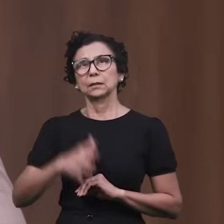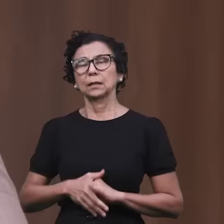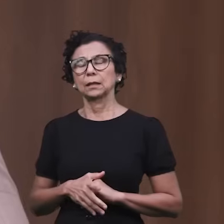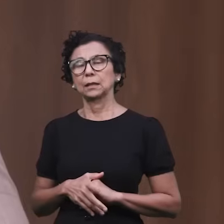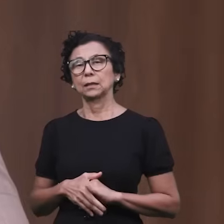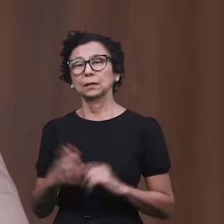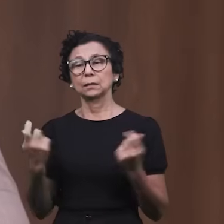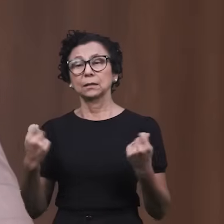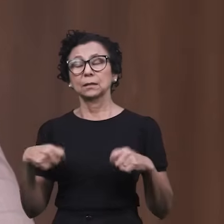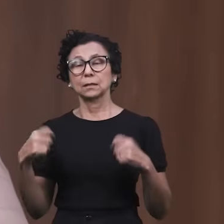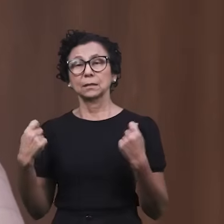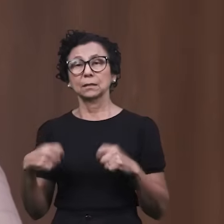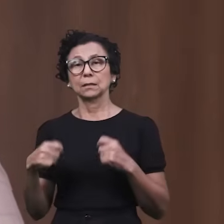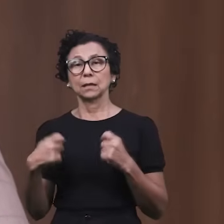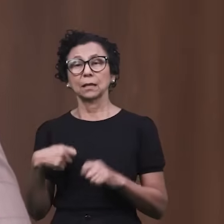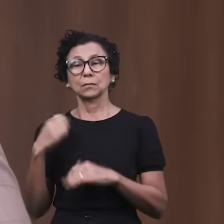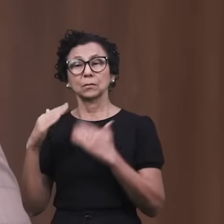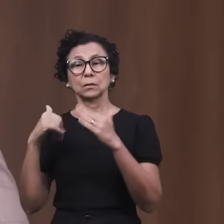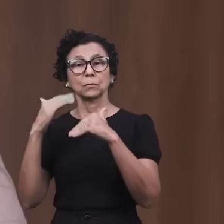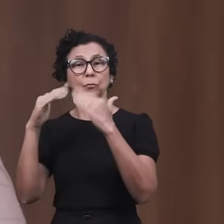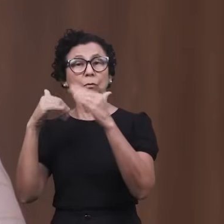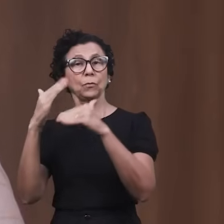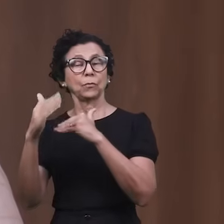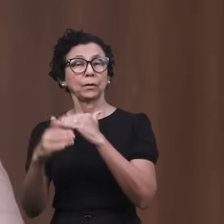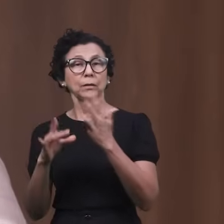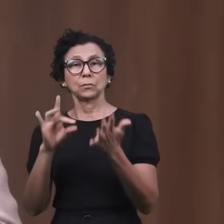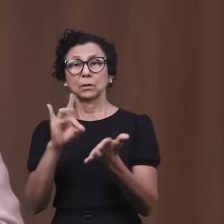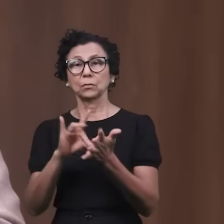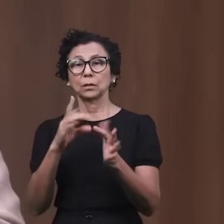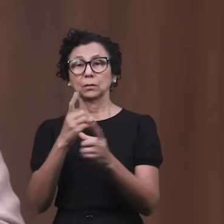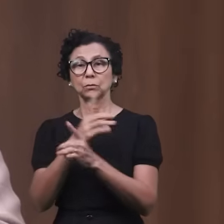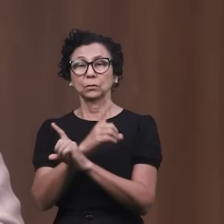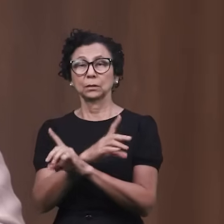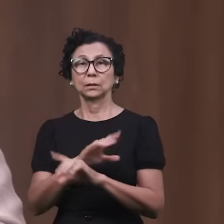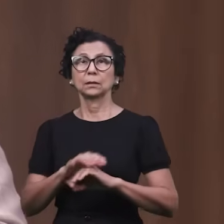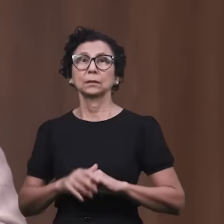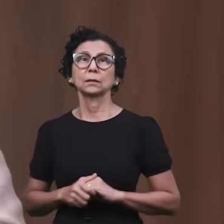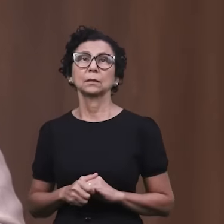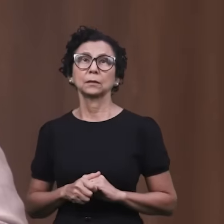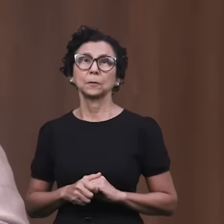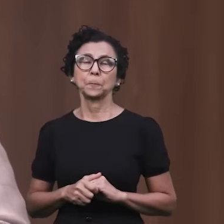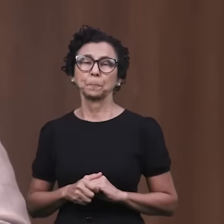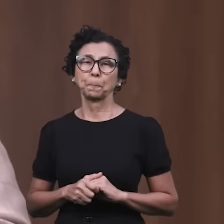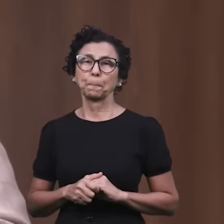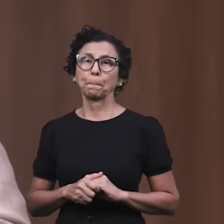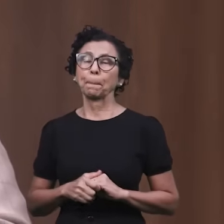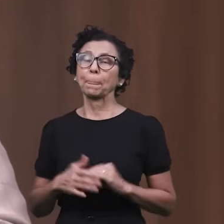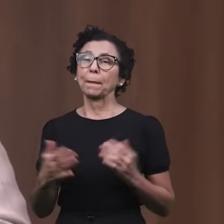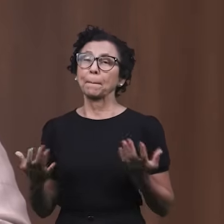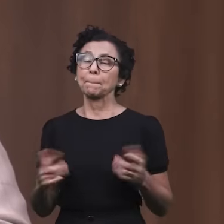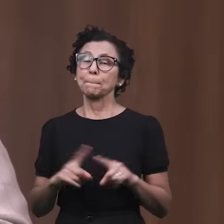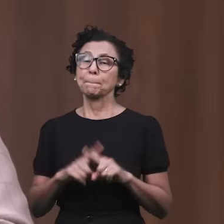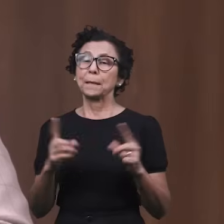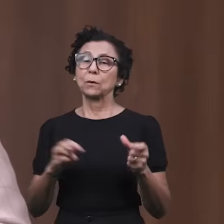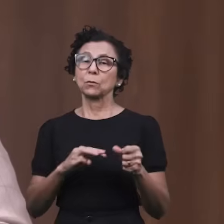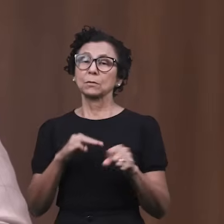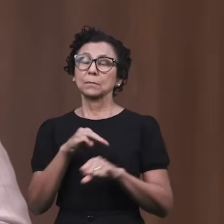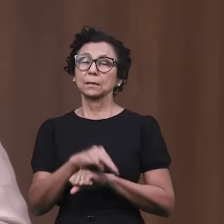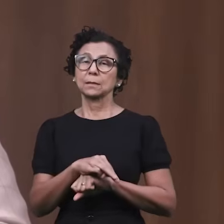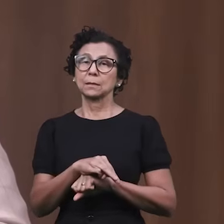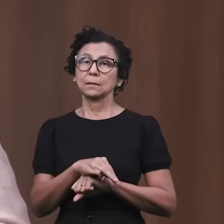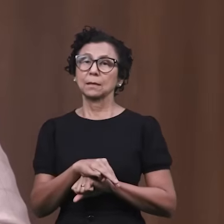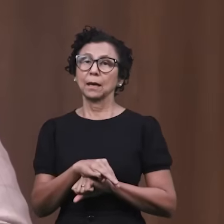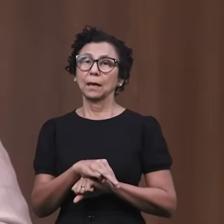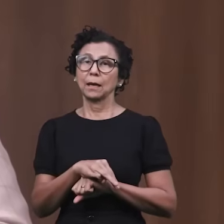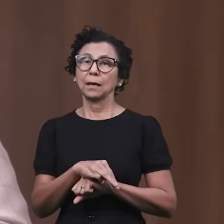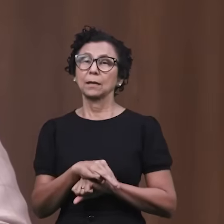nos aperfeiçoarmos e nos atualizarmos na doutrina. Porque a doutrina é rígida, mas os ministérios eles precisam